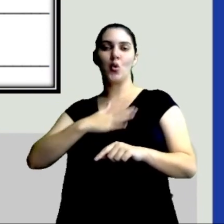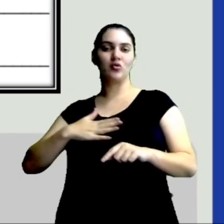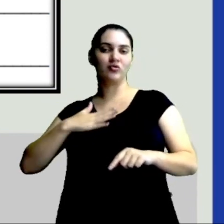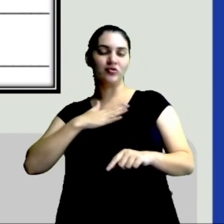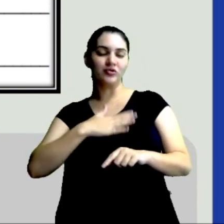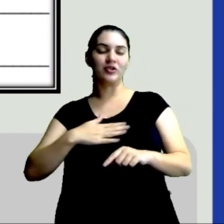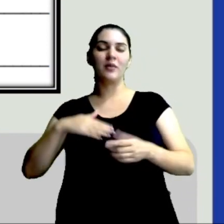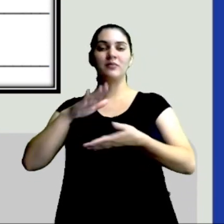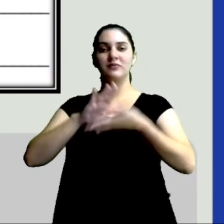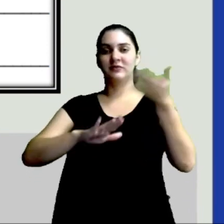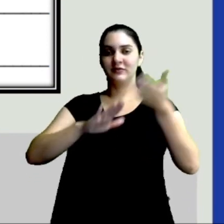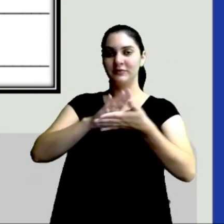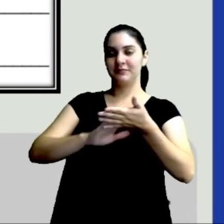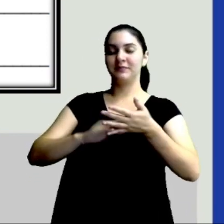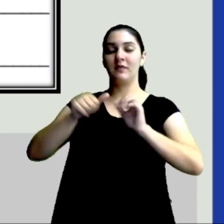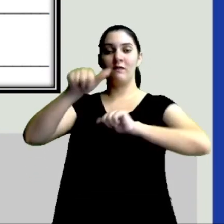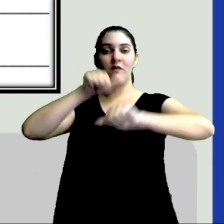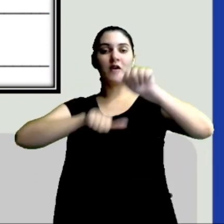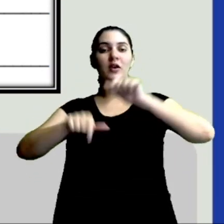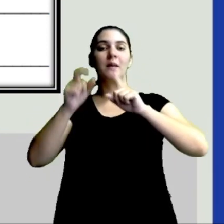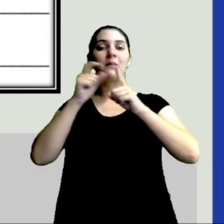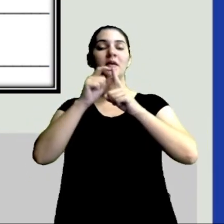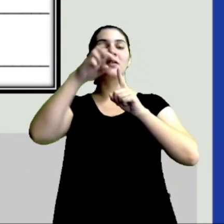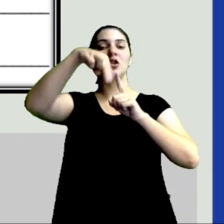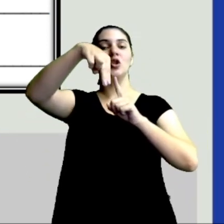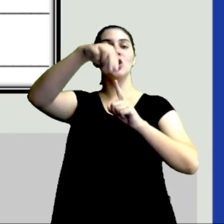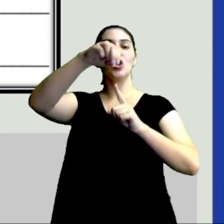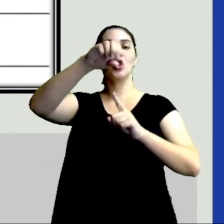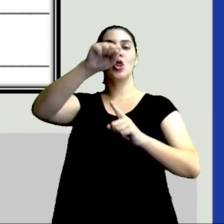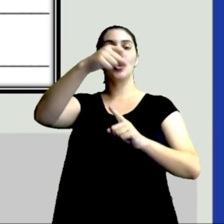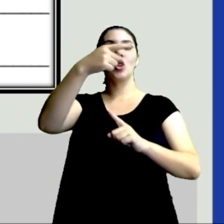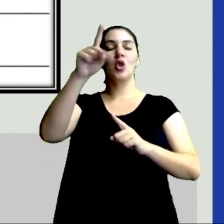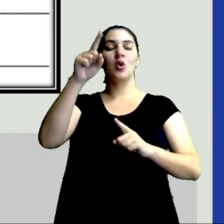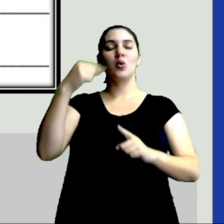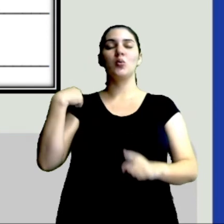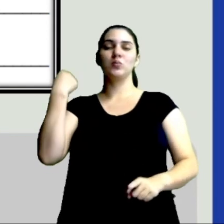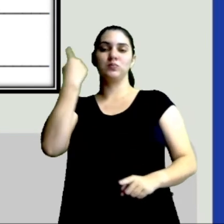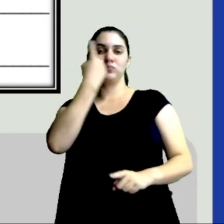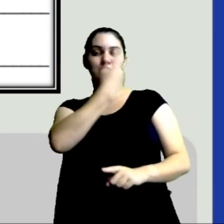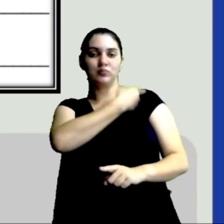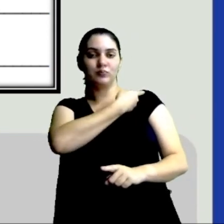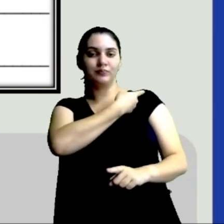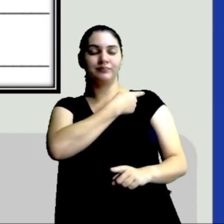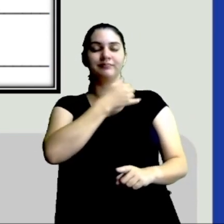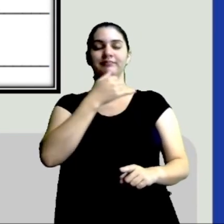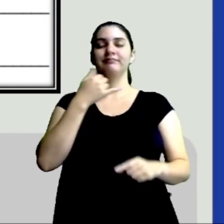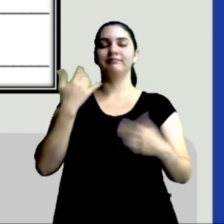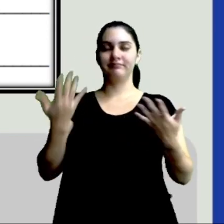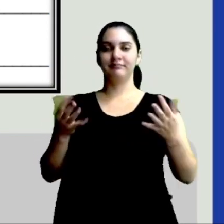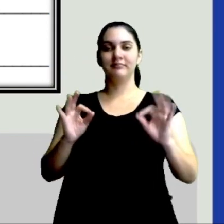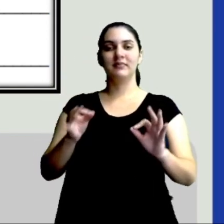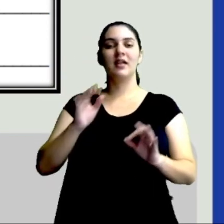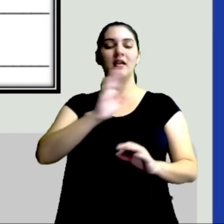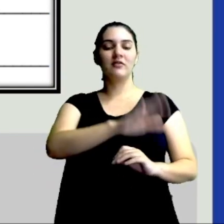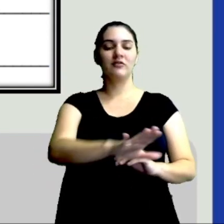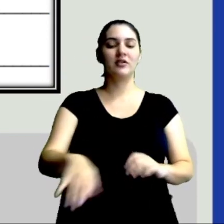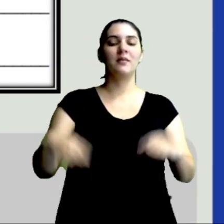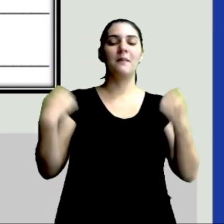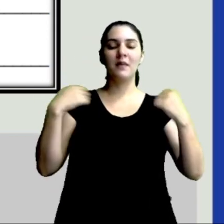nós gostamos muito de viajar. As crianças necessitam de amor e compreensão. Então,